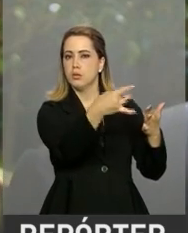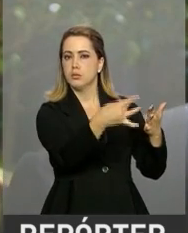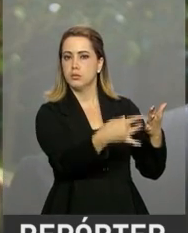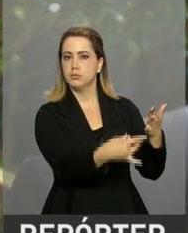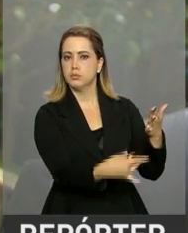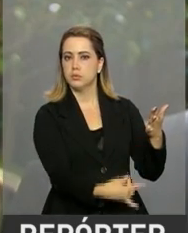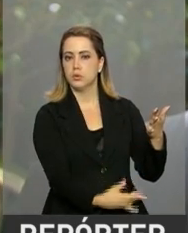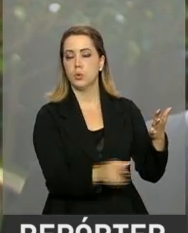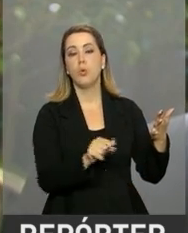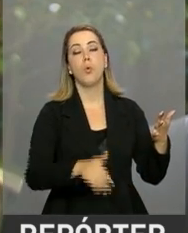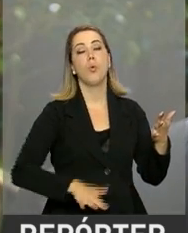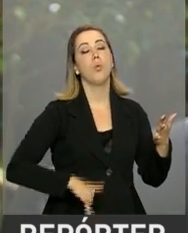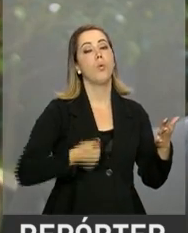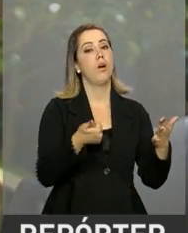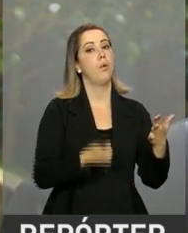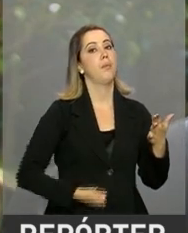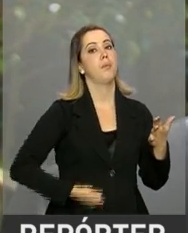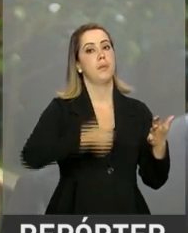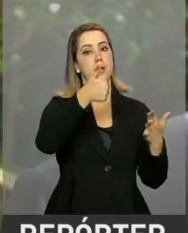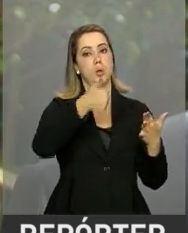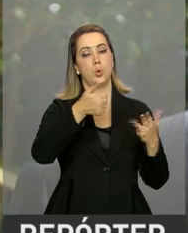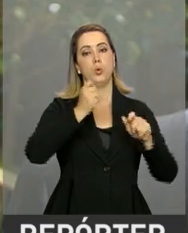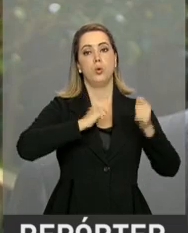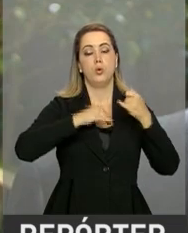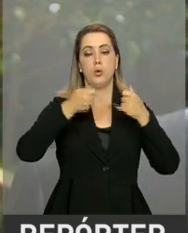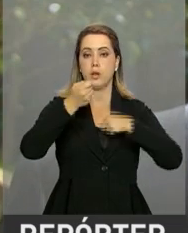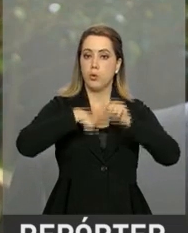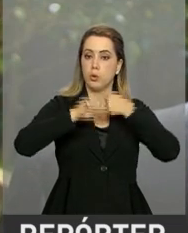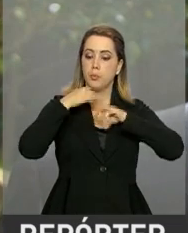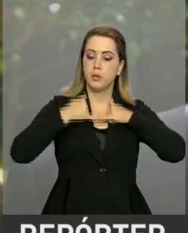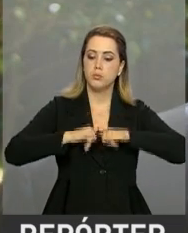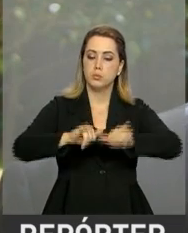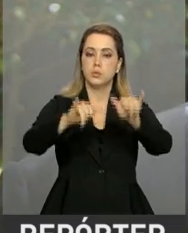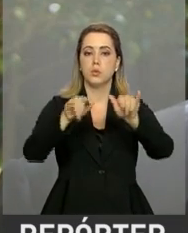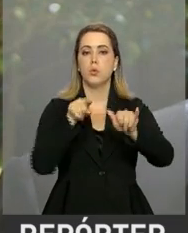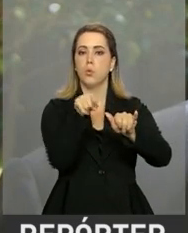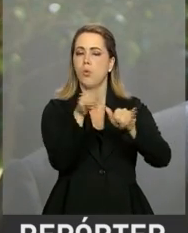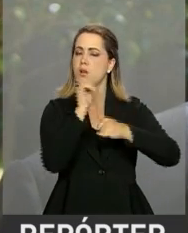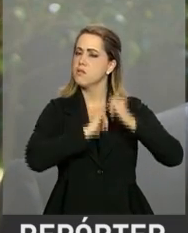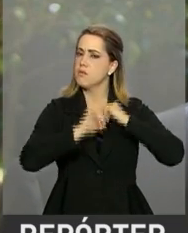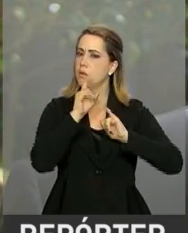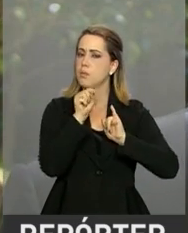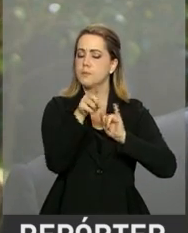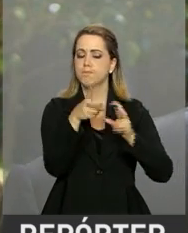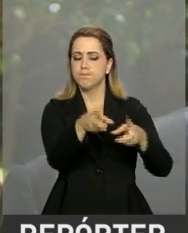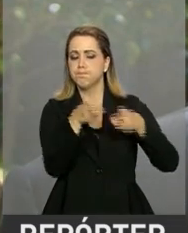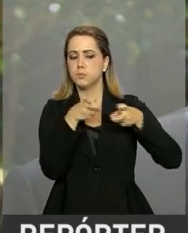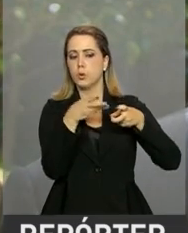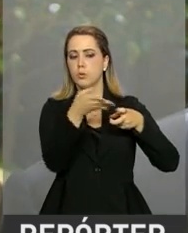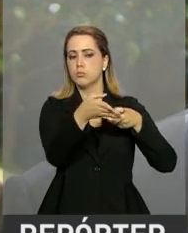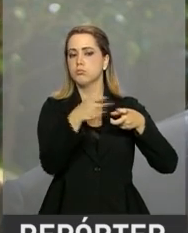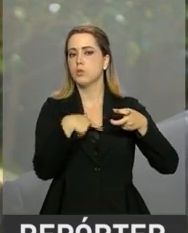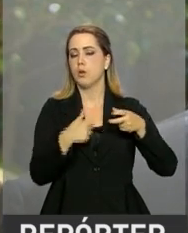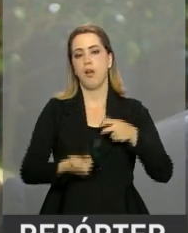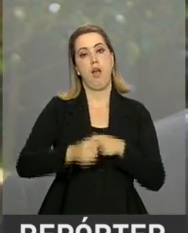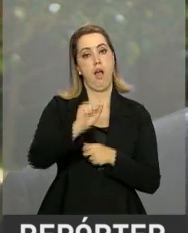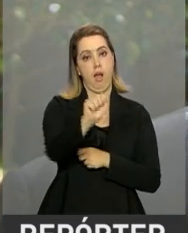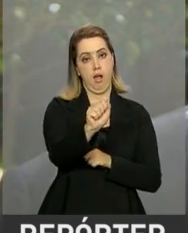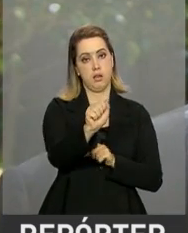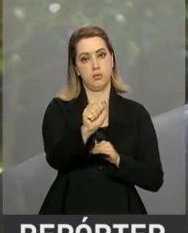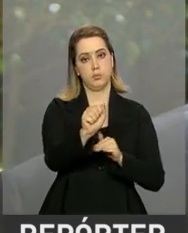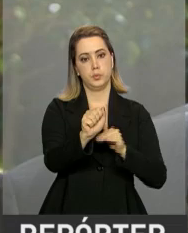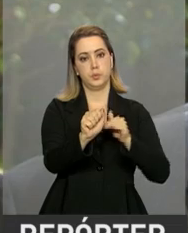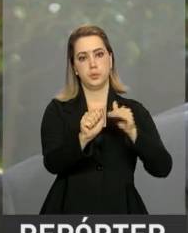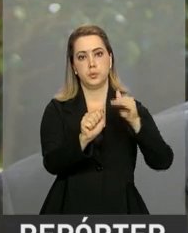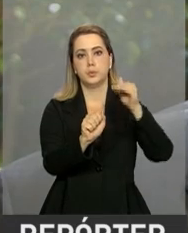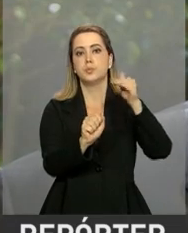que vão de a mais eficiente até geralmente e menos eficiente com essa informação o consumidor el se torna indutor da melhoria da qualidade desses